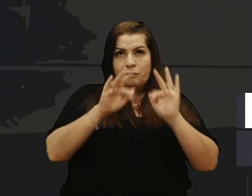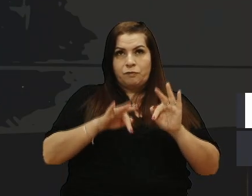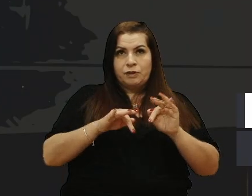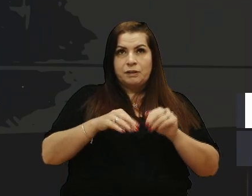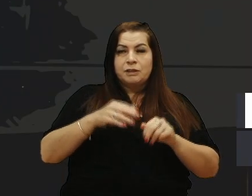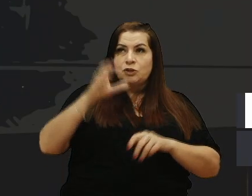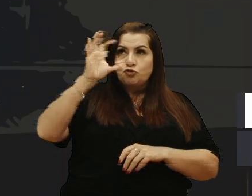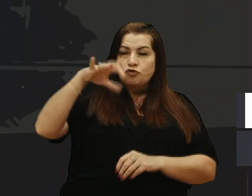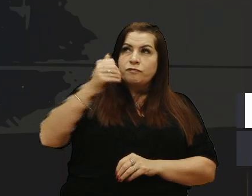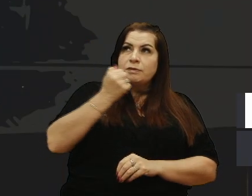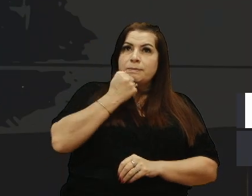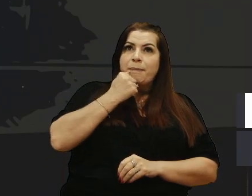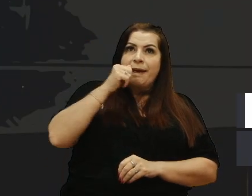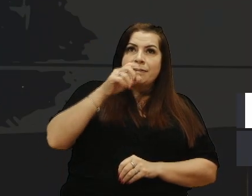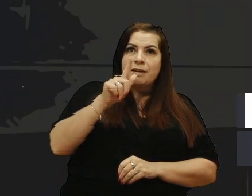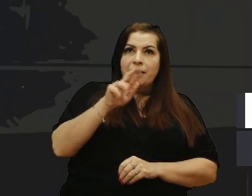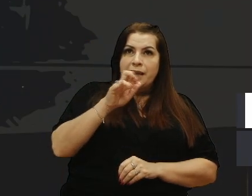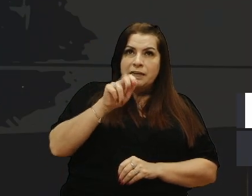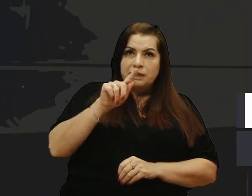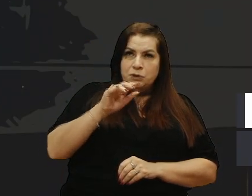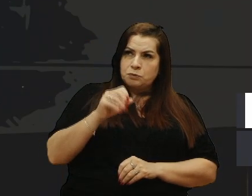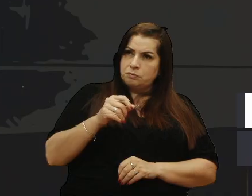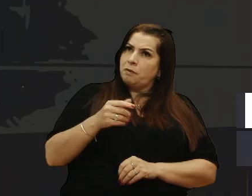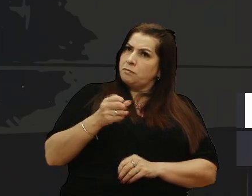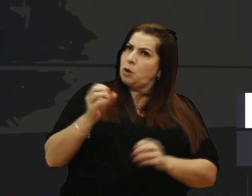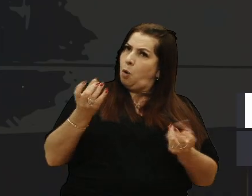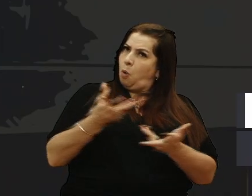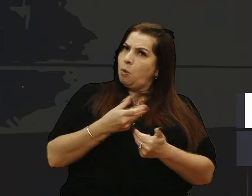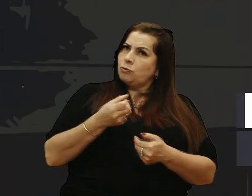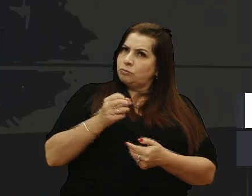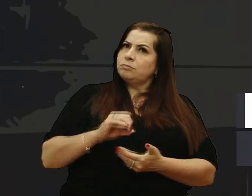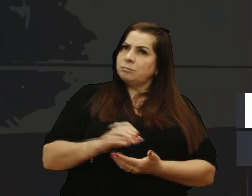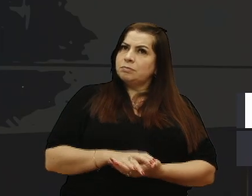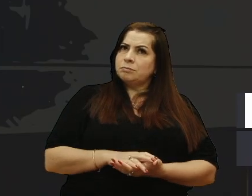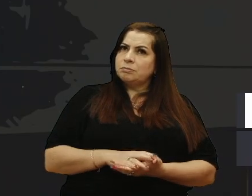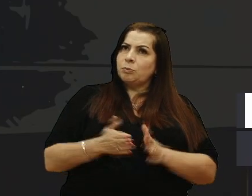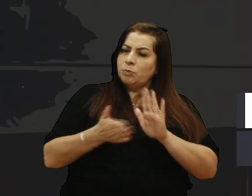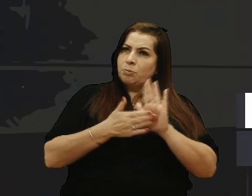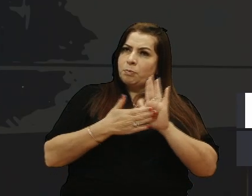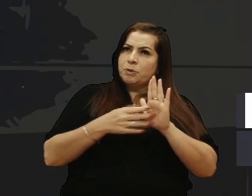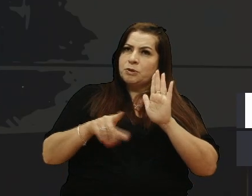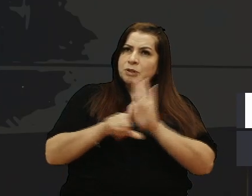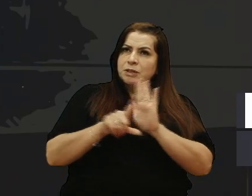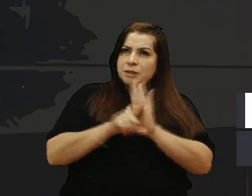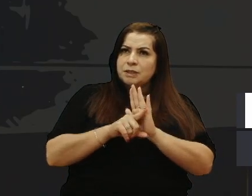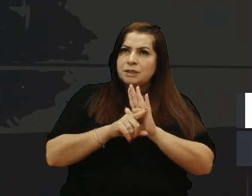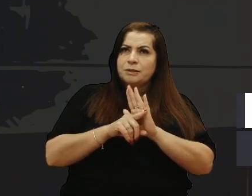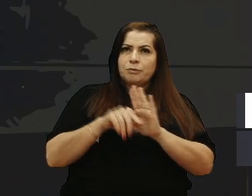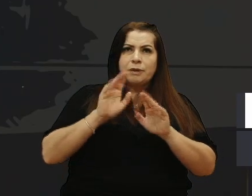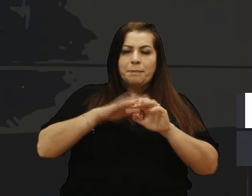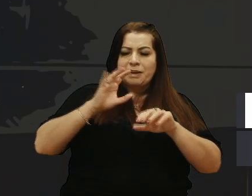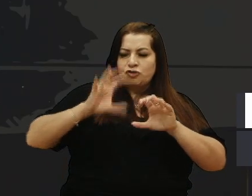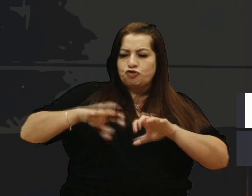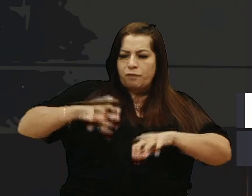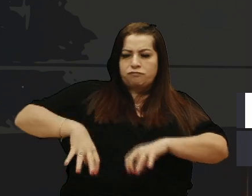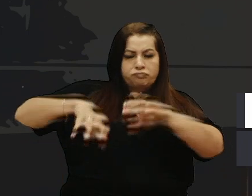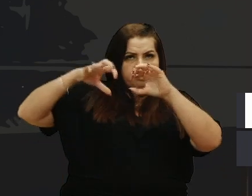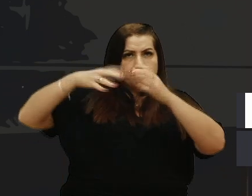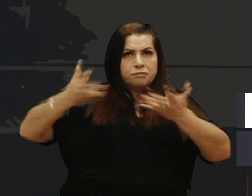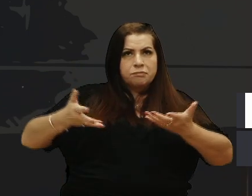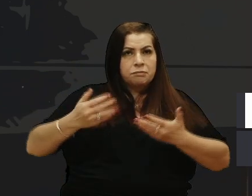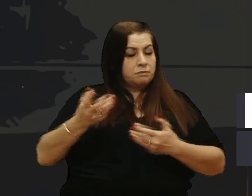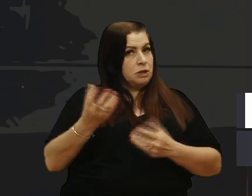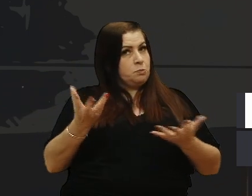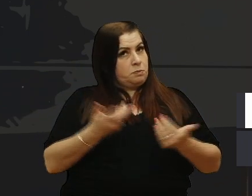granizo. Eu acho que seria fantástico. Uma proposta de lei que não tenha mais enchentes.